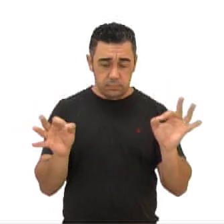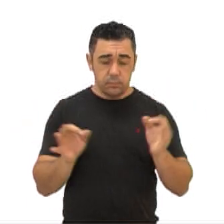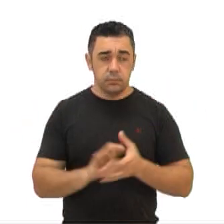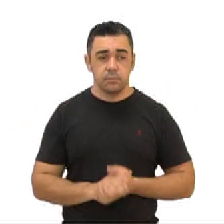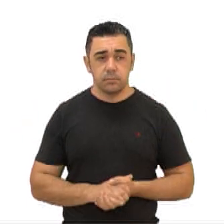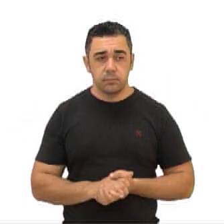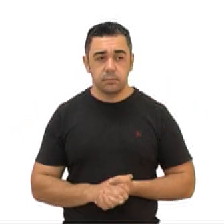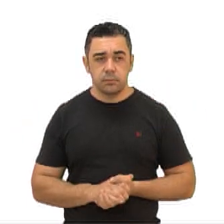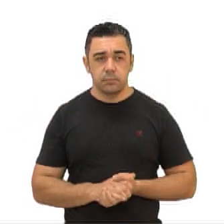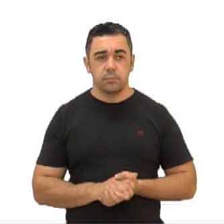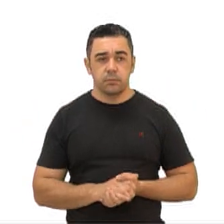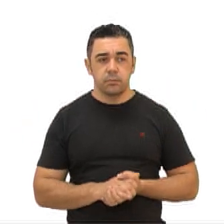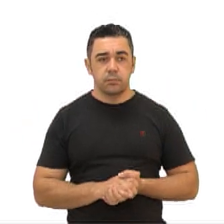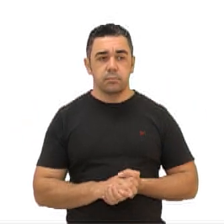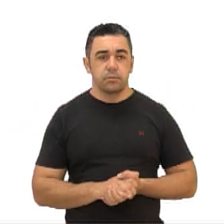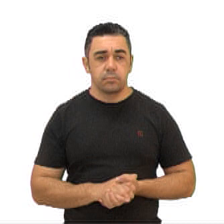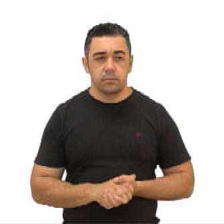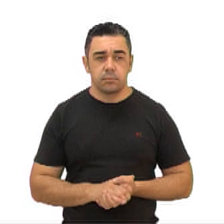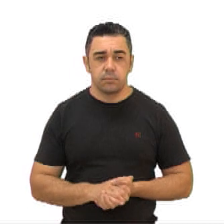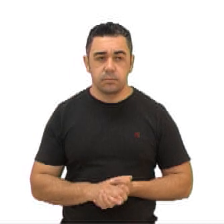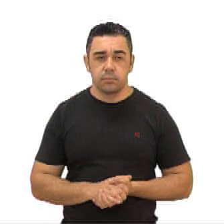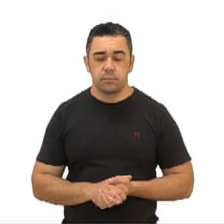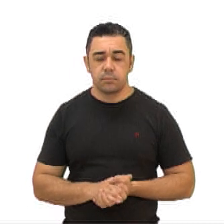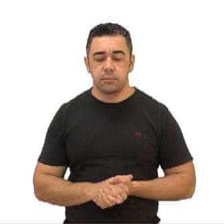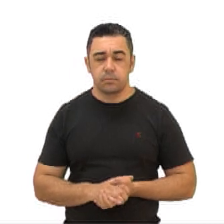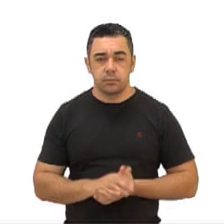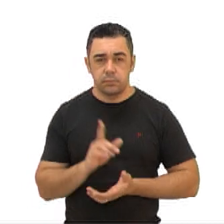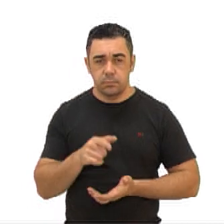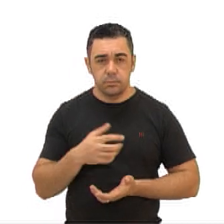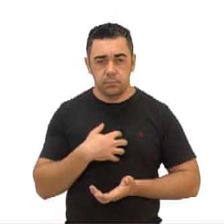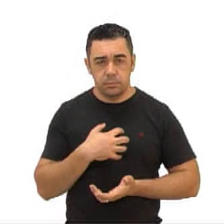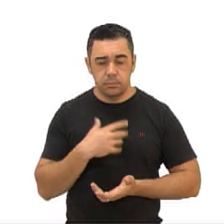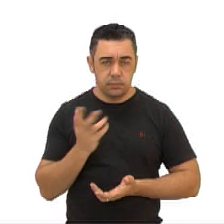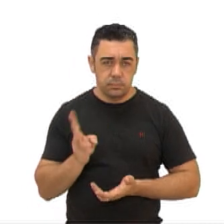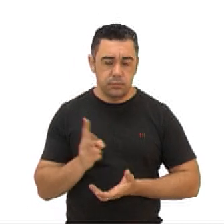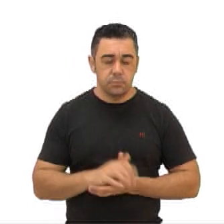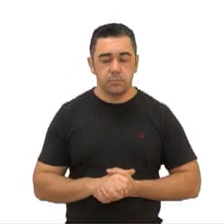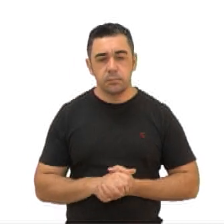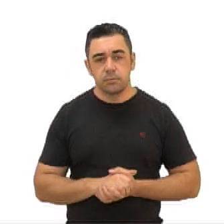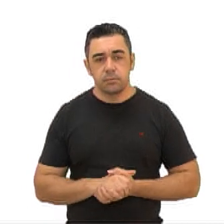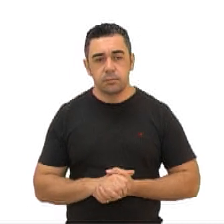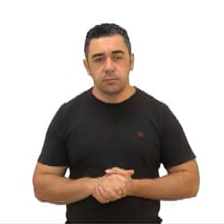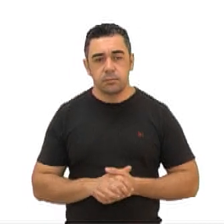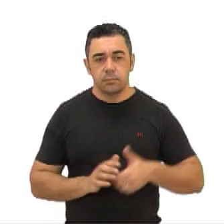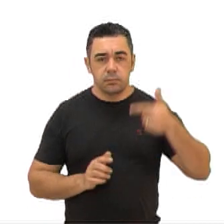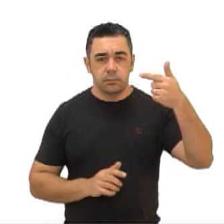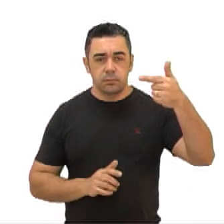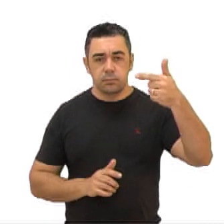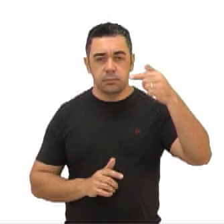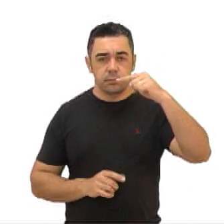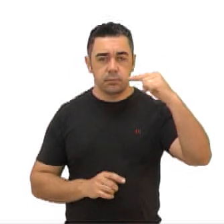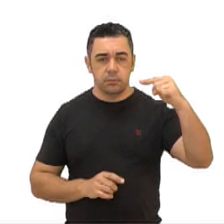iguais. Elas têm o mesmo fator, o mesmo valor. Aqui 2